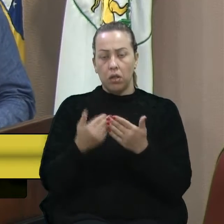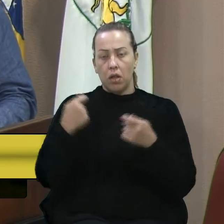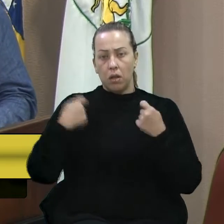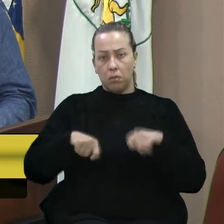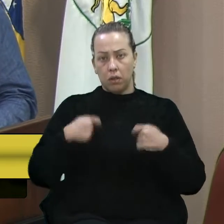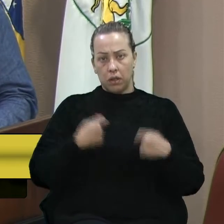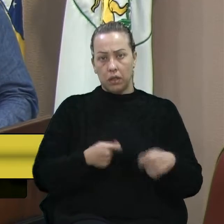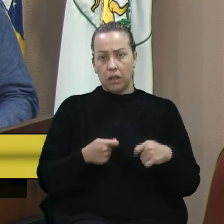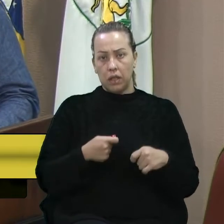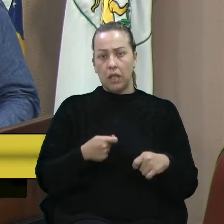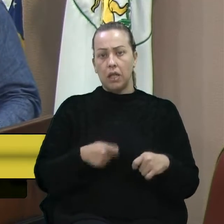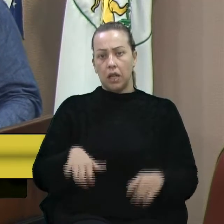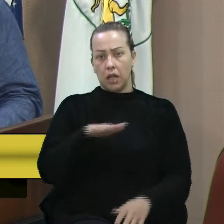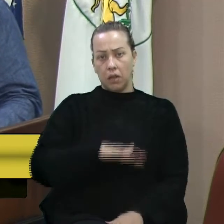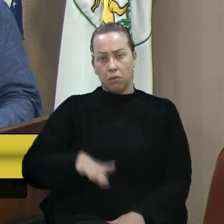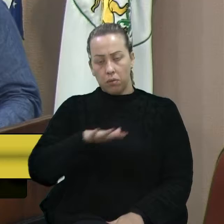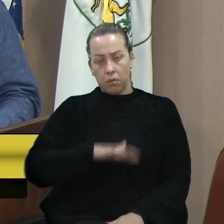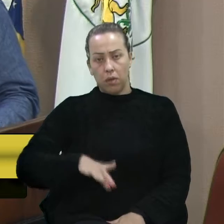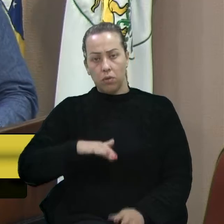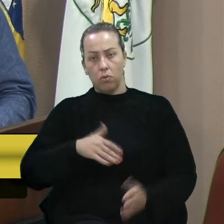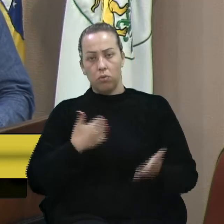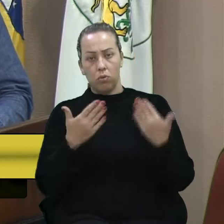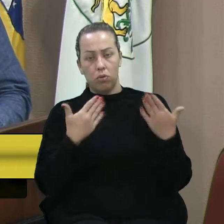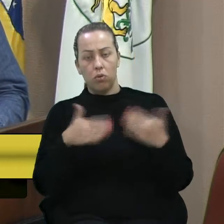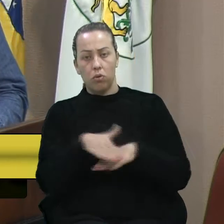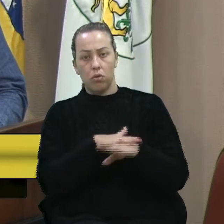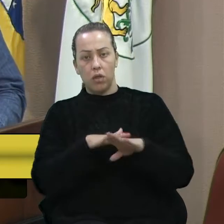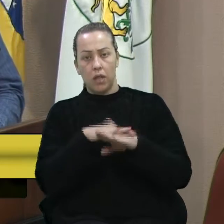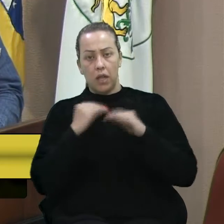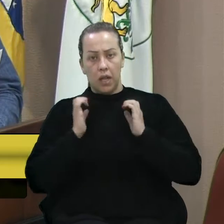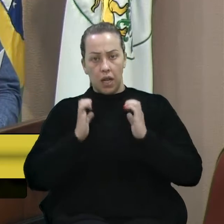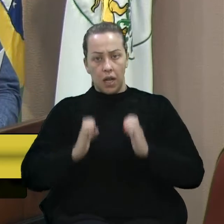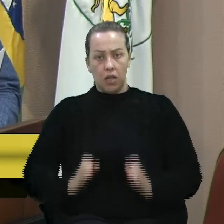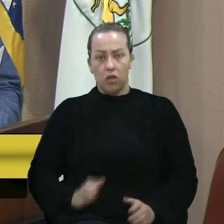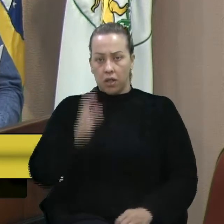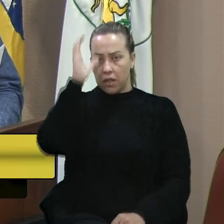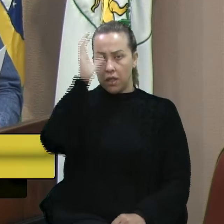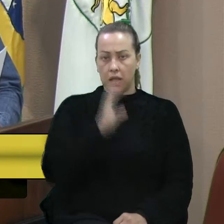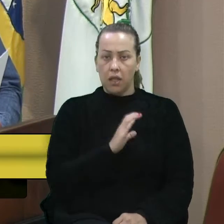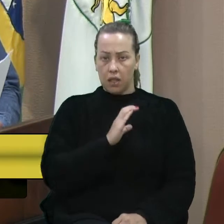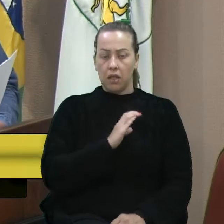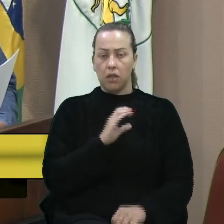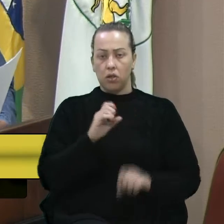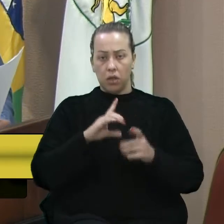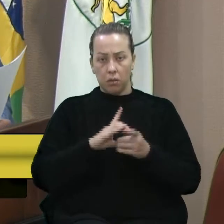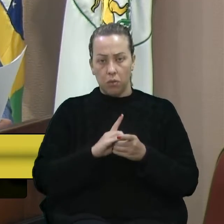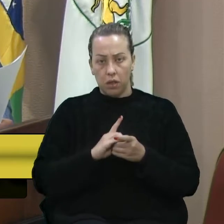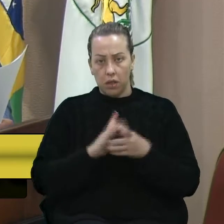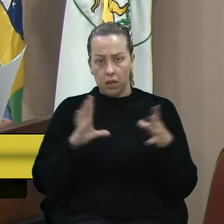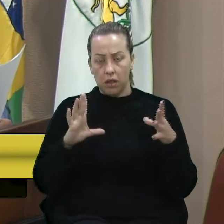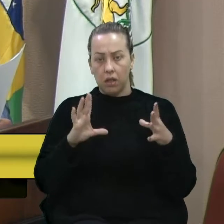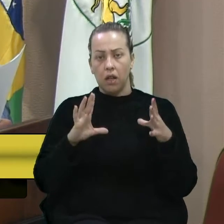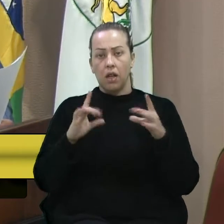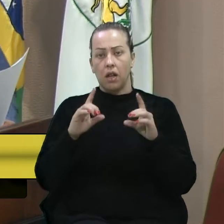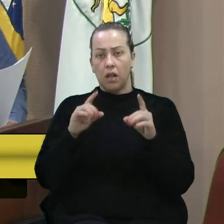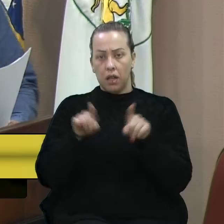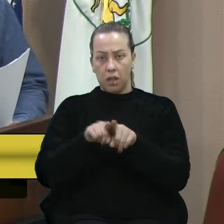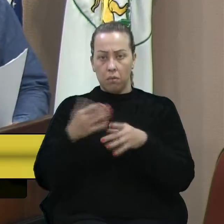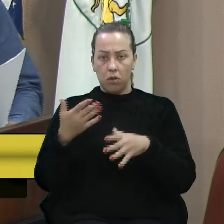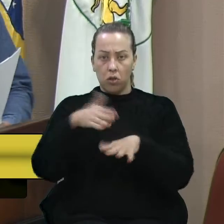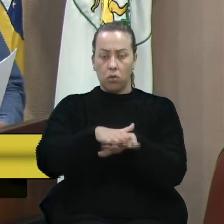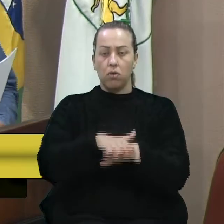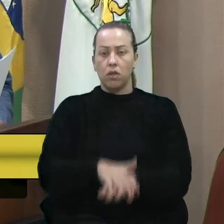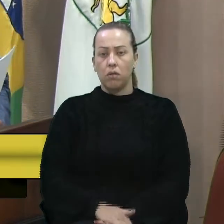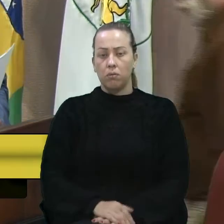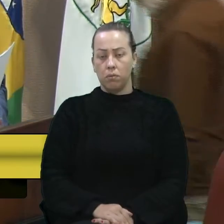espaço dialógico, um espaço de uma ética cidadã, de democracia, de inclusão.